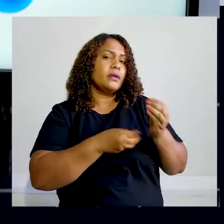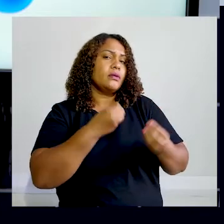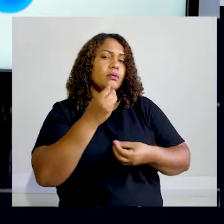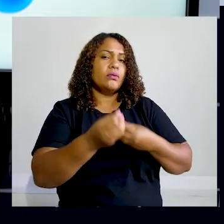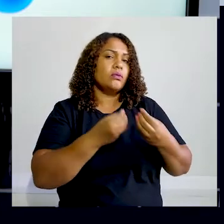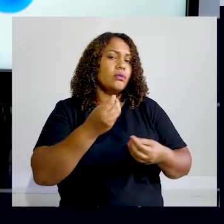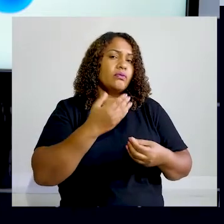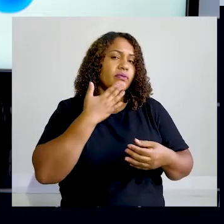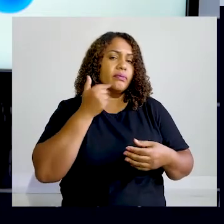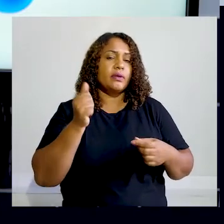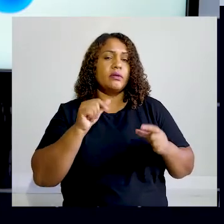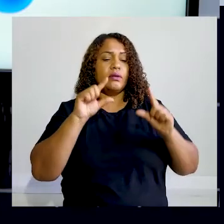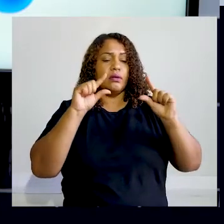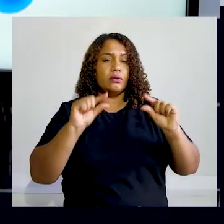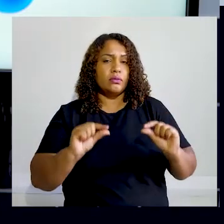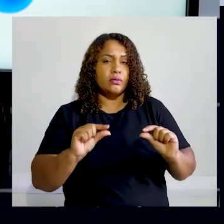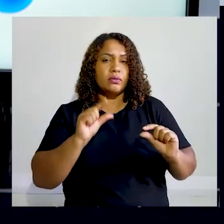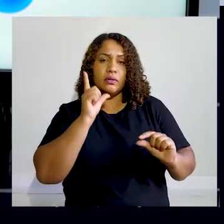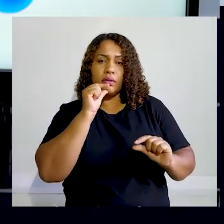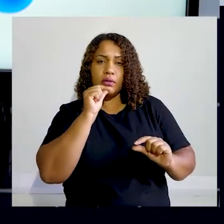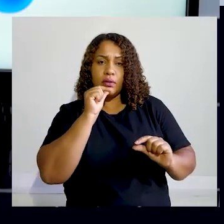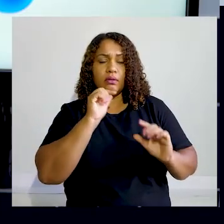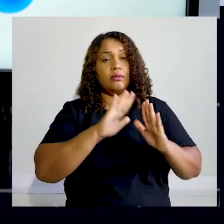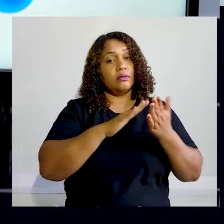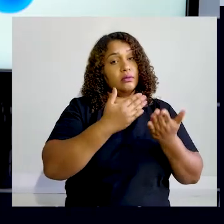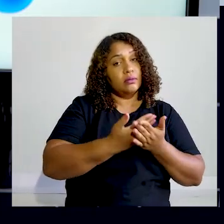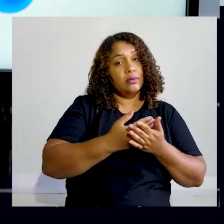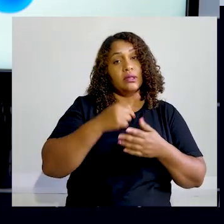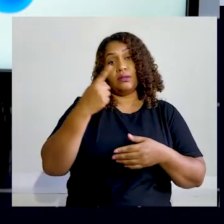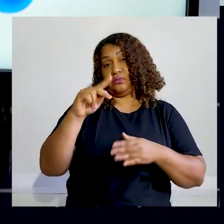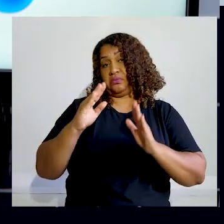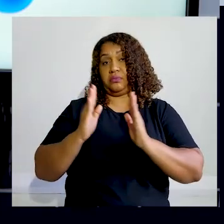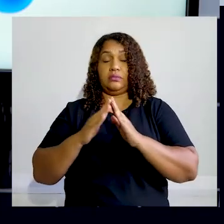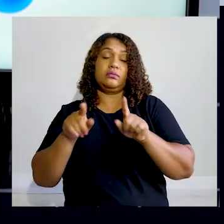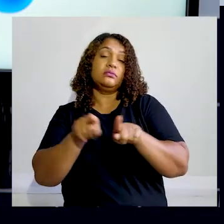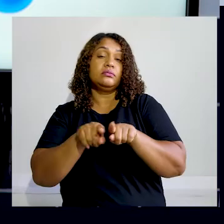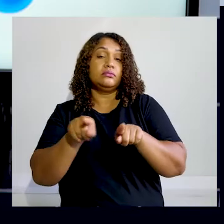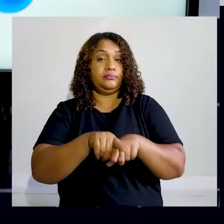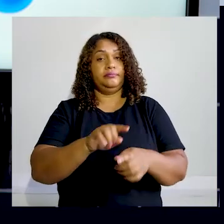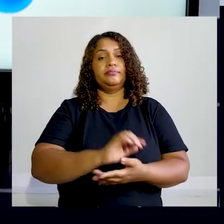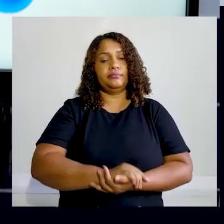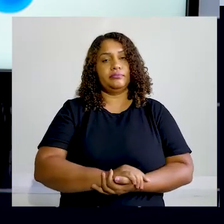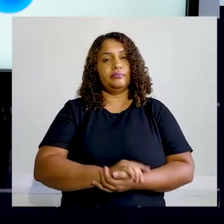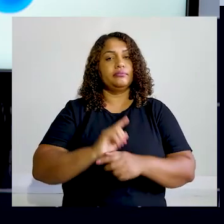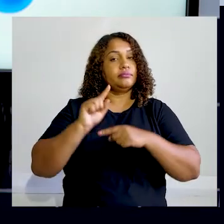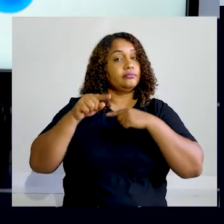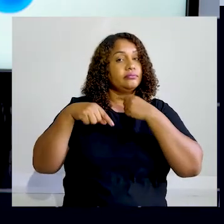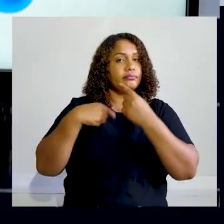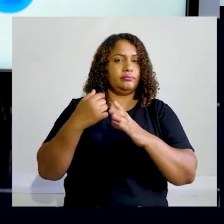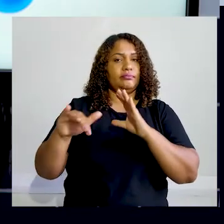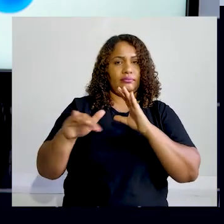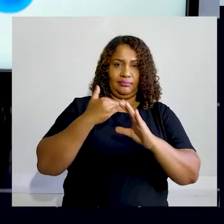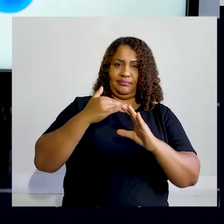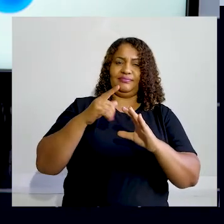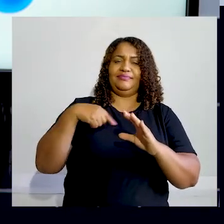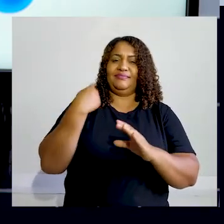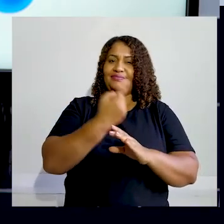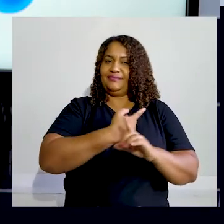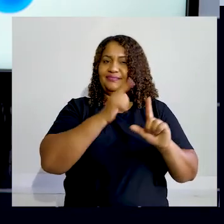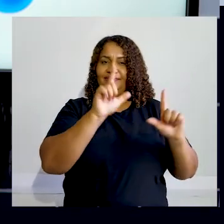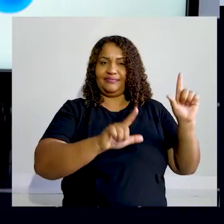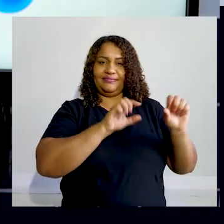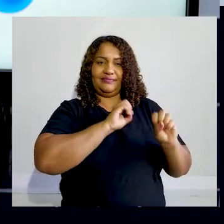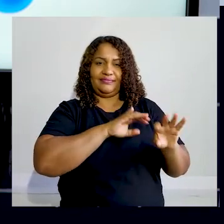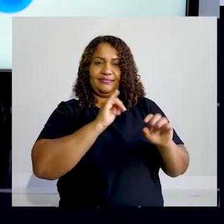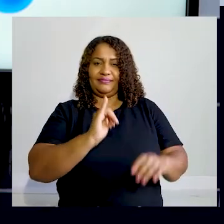ação permanente e reduzir o consumo de água na escola e na sua casa também. Depois manda para nós da